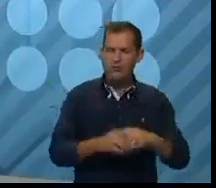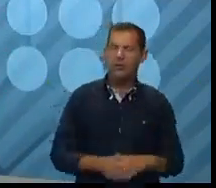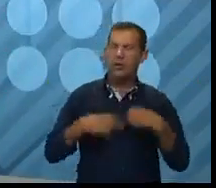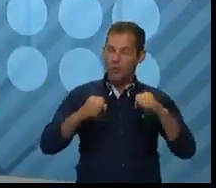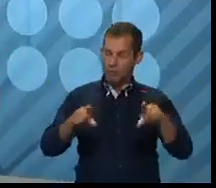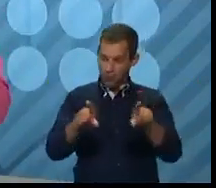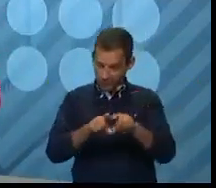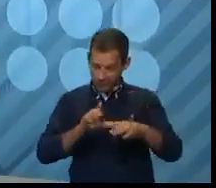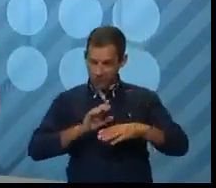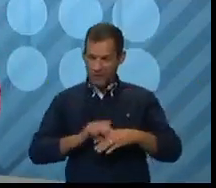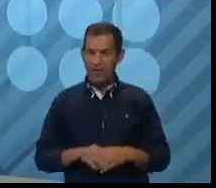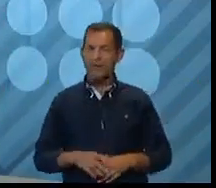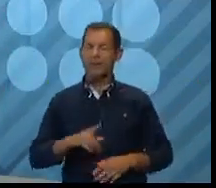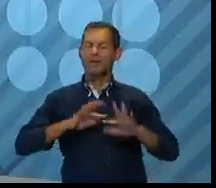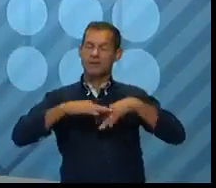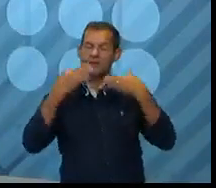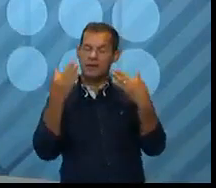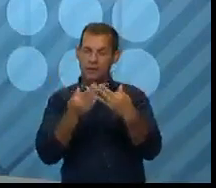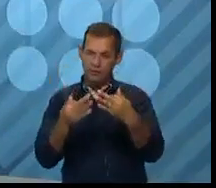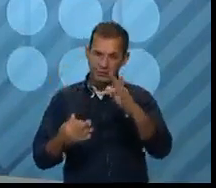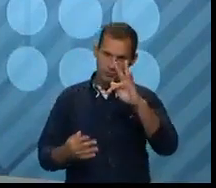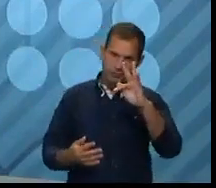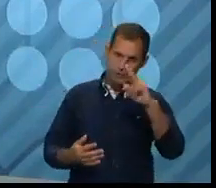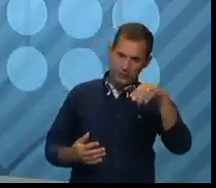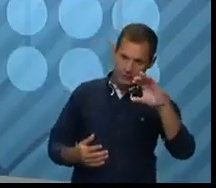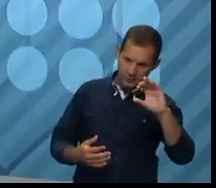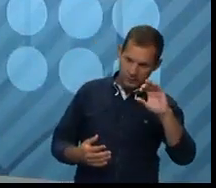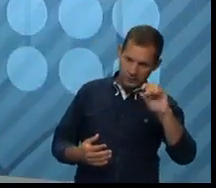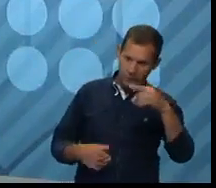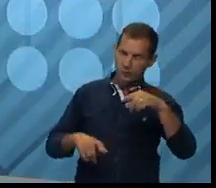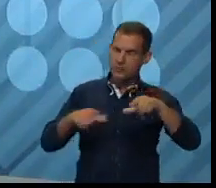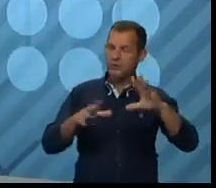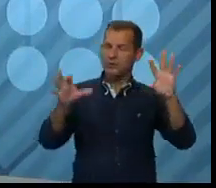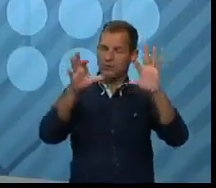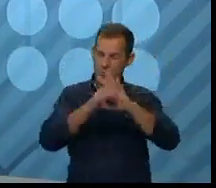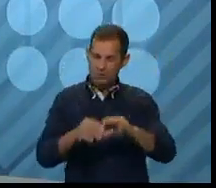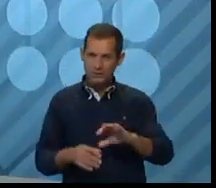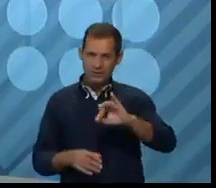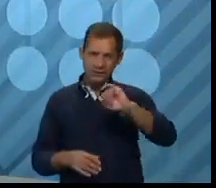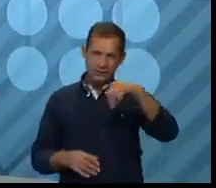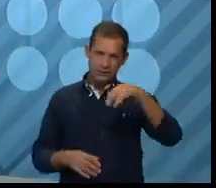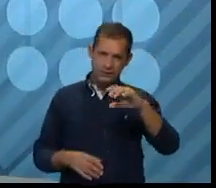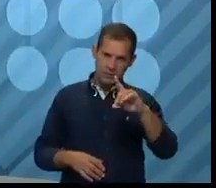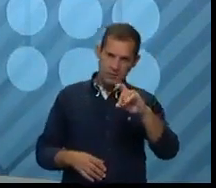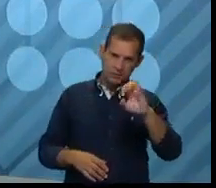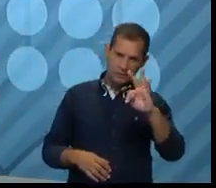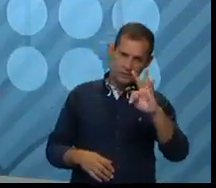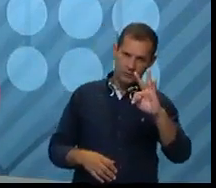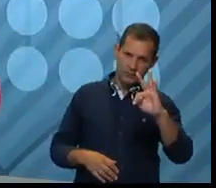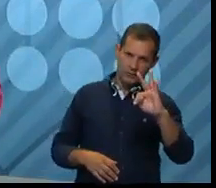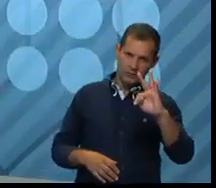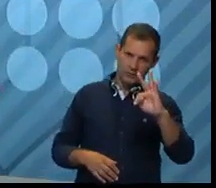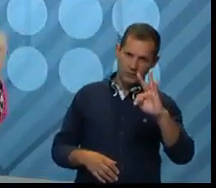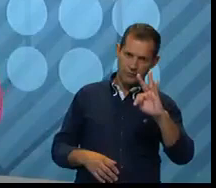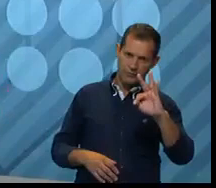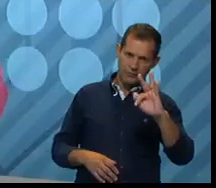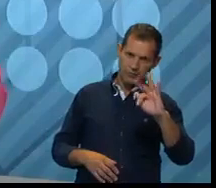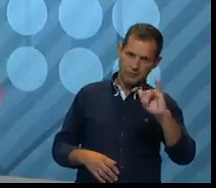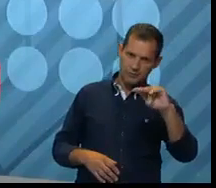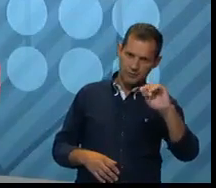ela pode nos dar uma família de funções. Quando nós estamos trabalhando com integrais indefinidas, nós vamos encontrar